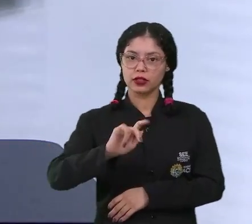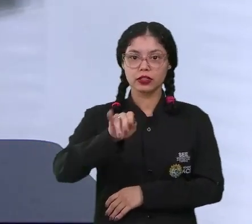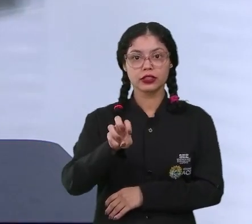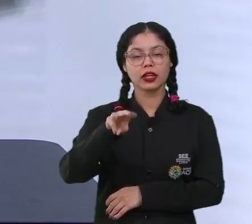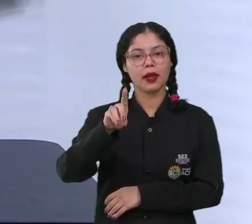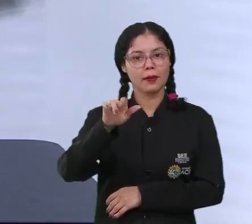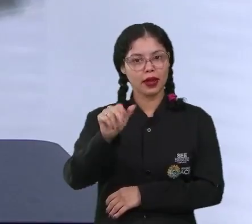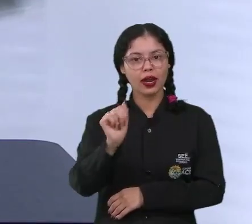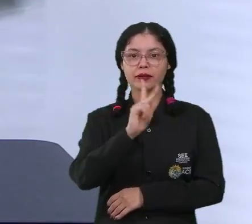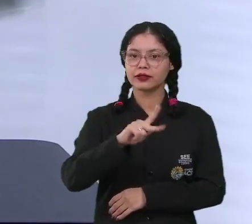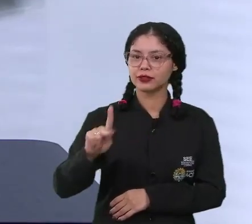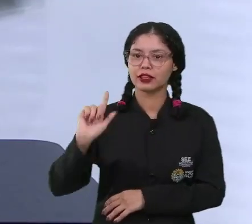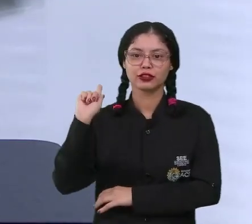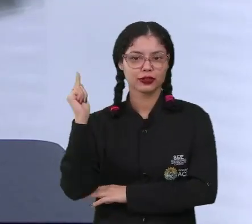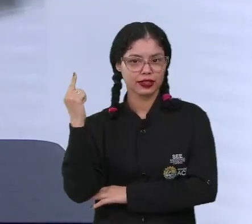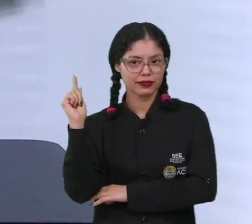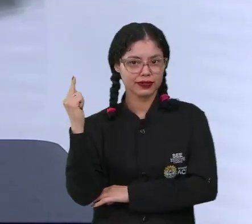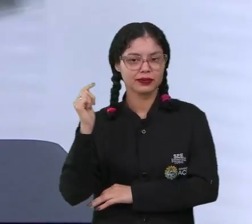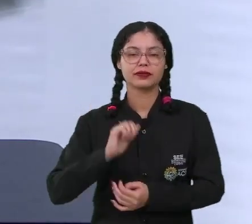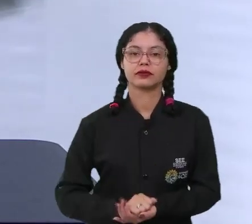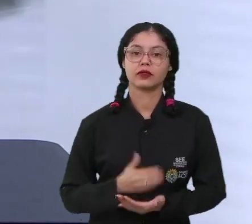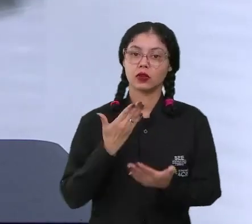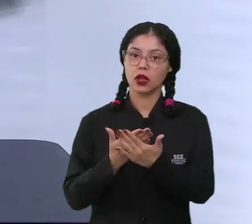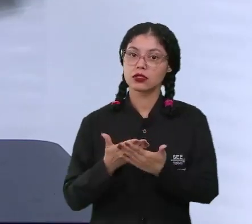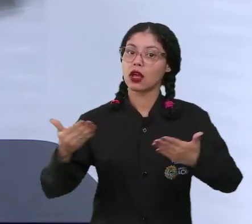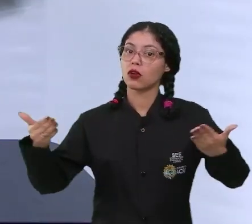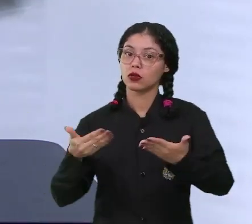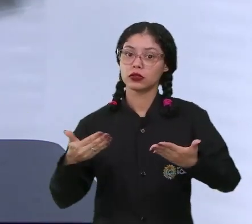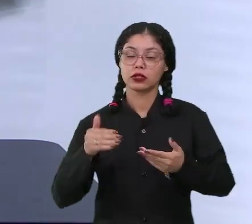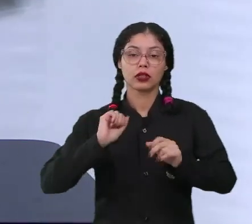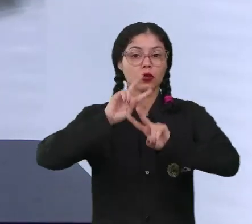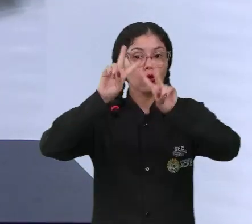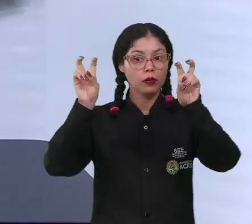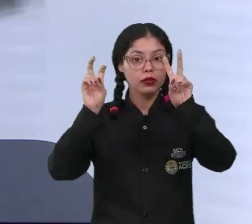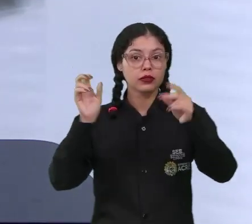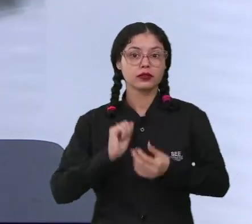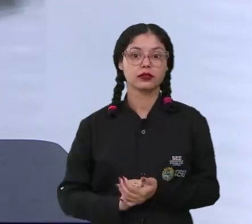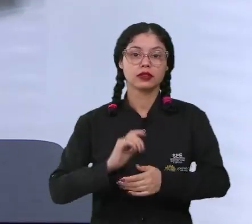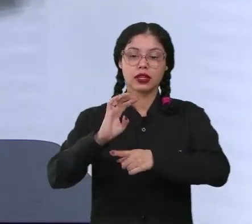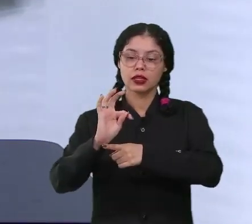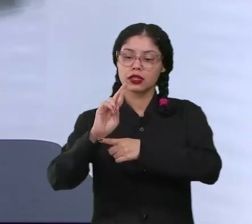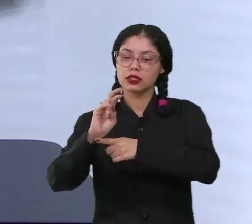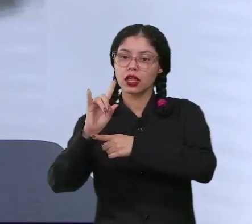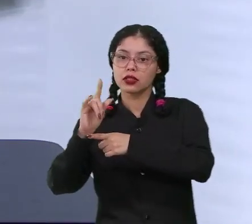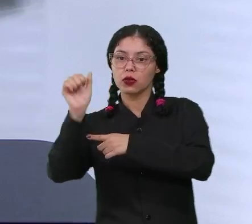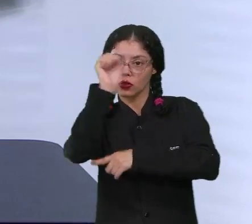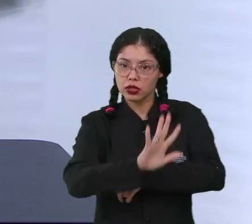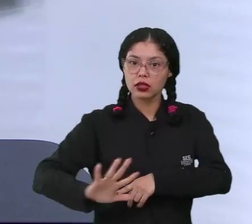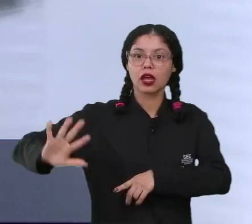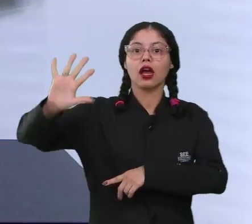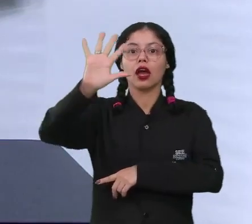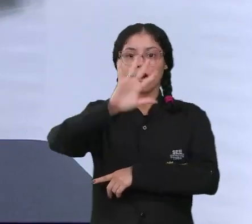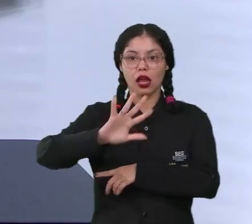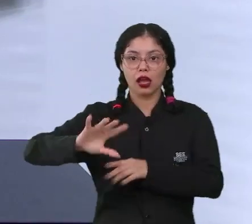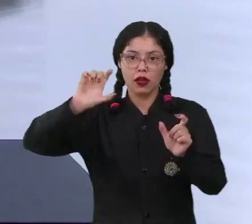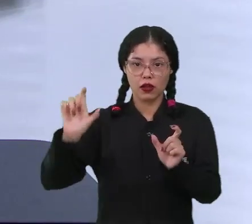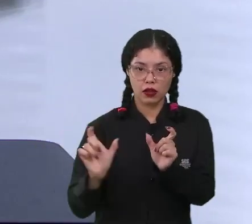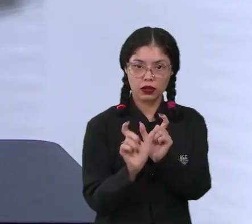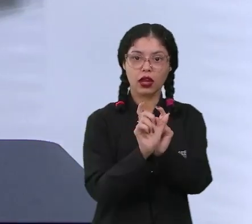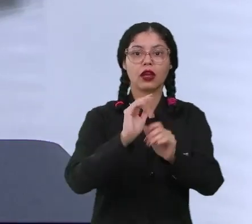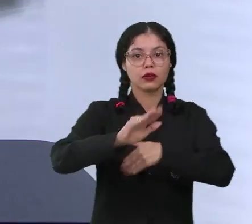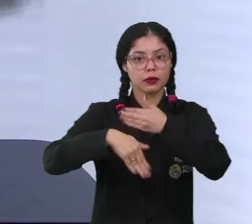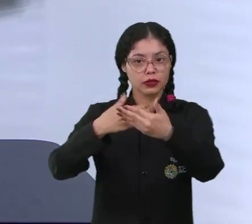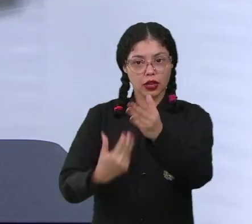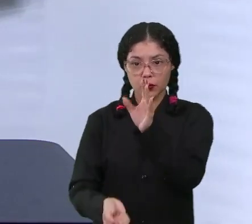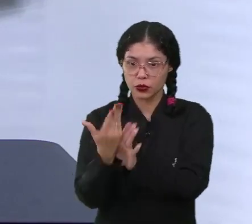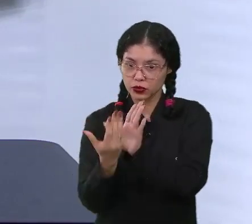Kelly, professora de Geografia, e a nossa aula hoje tem como tema transnacionais e a fragmentação do